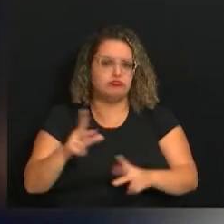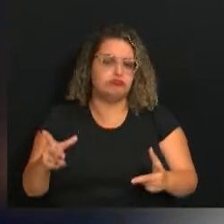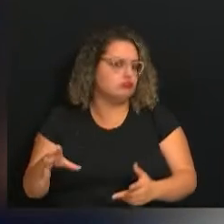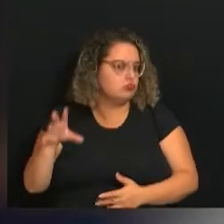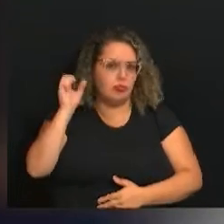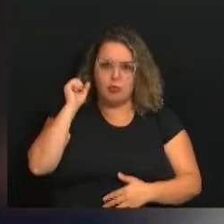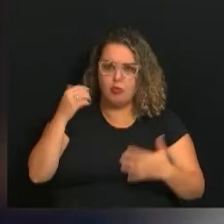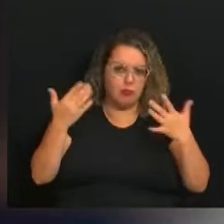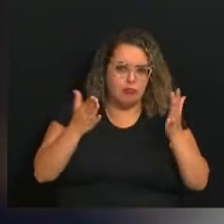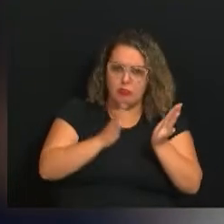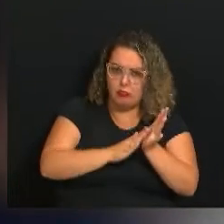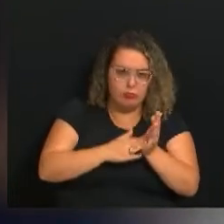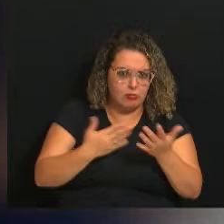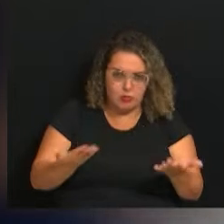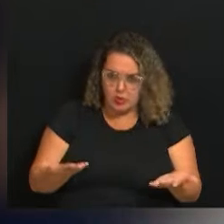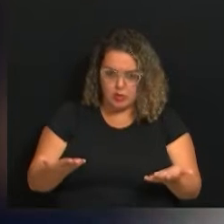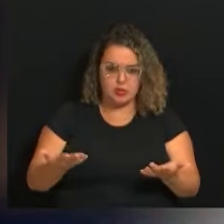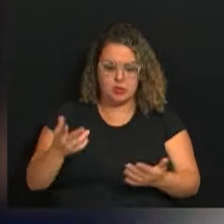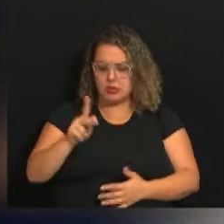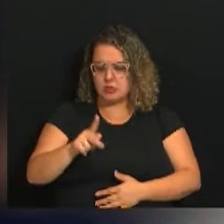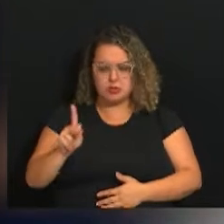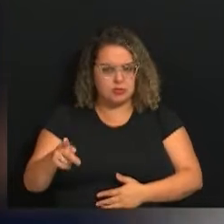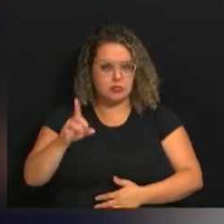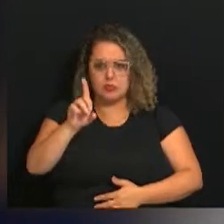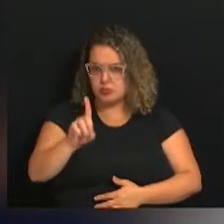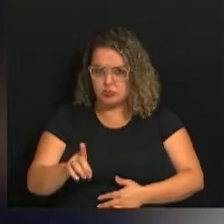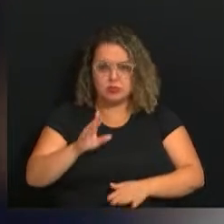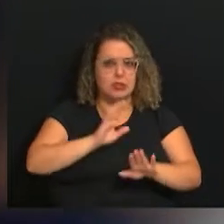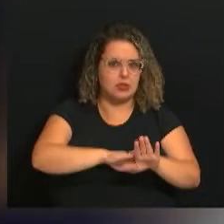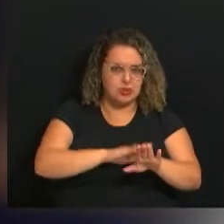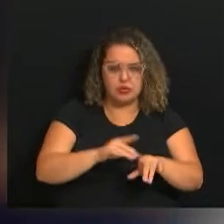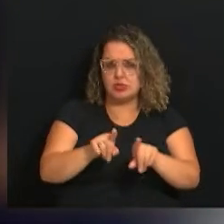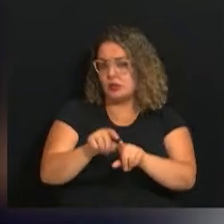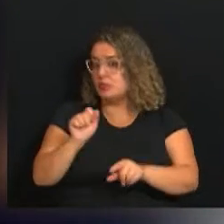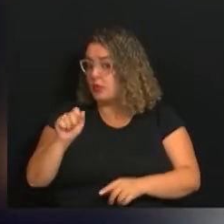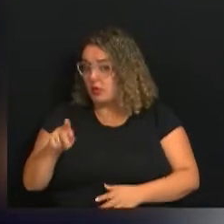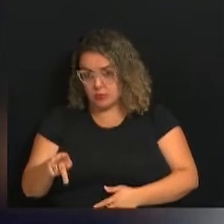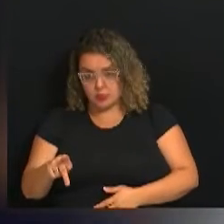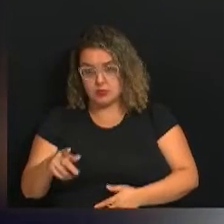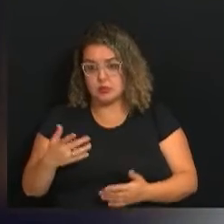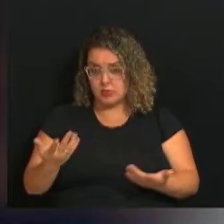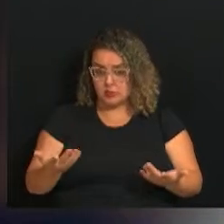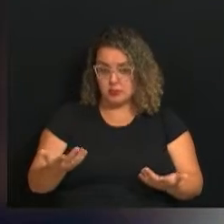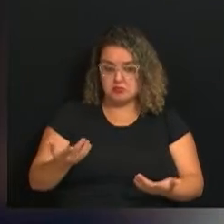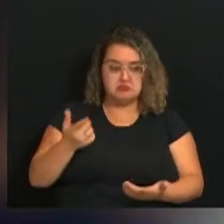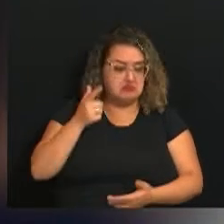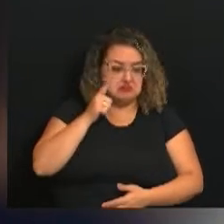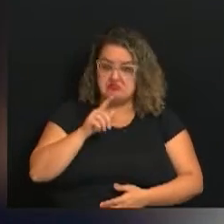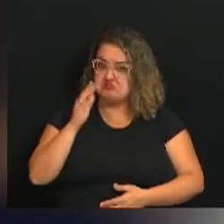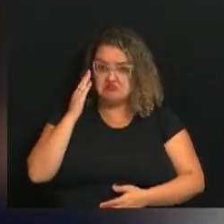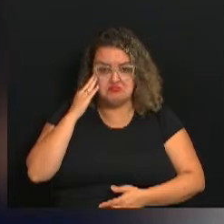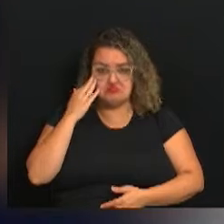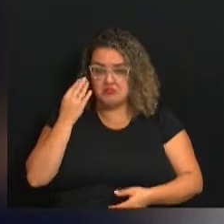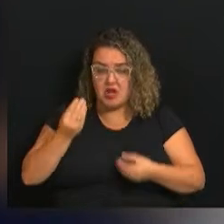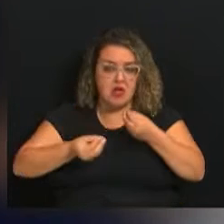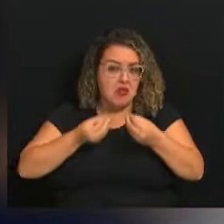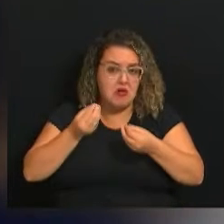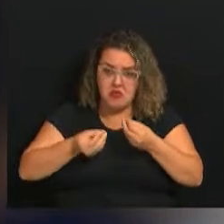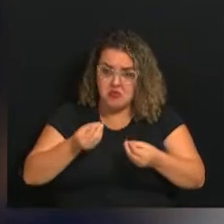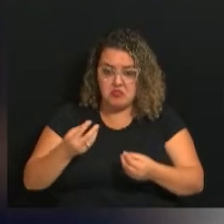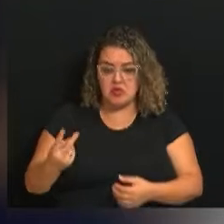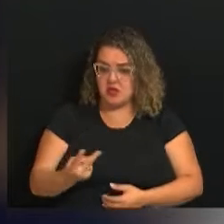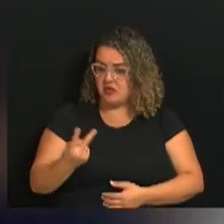esses benefícios que os servidores públicos alcançaram ao longo dos anos, aí valorizando o tempo